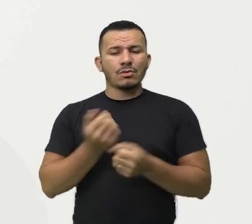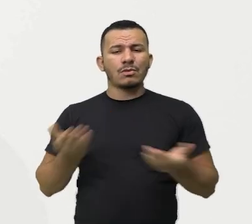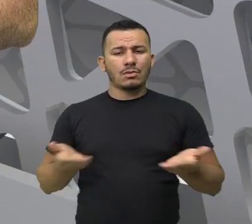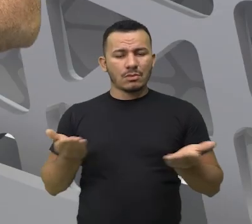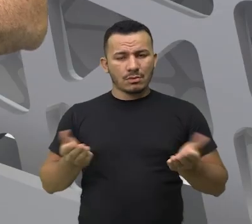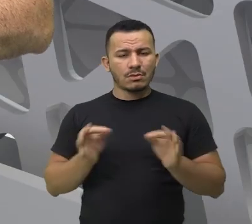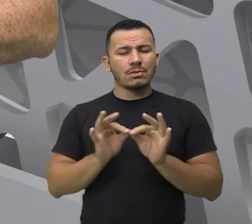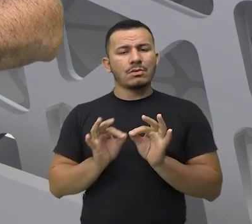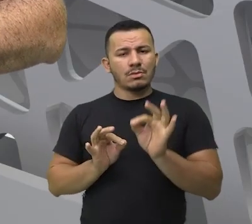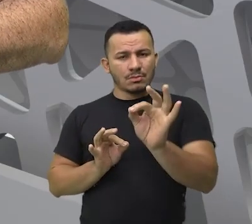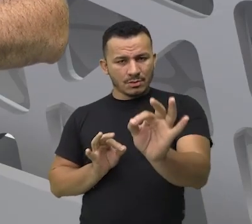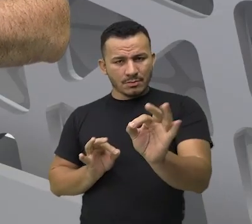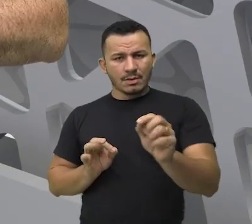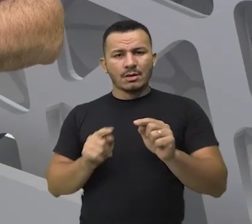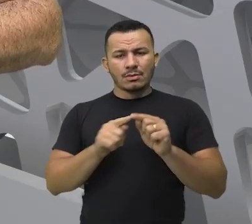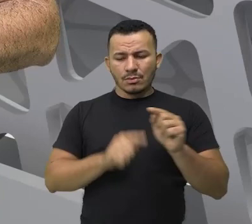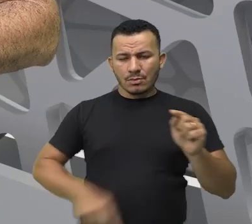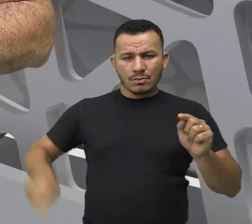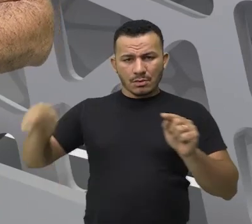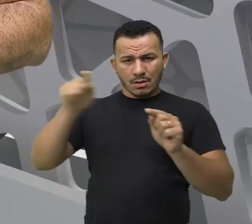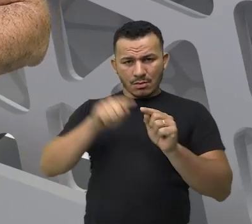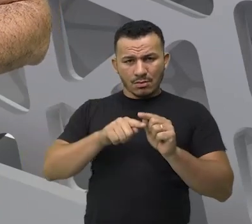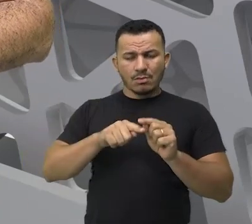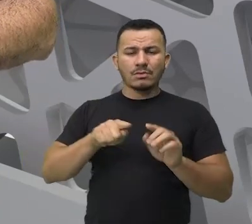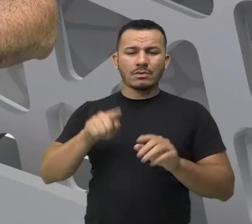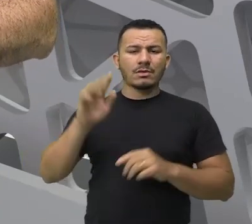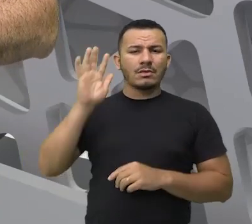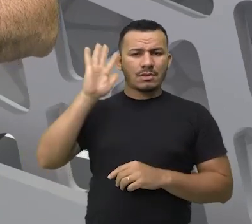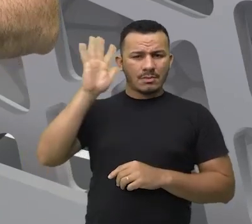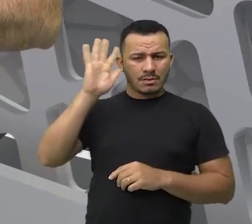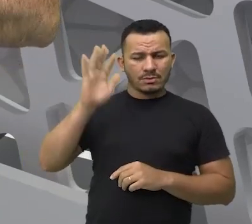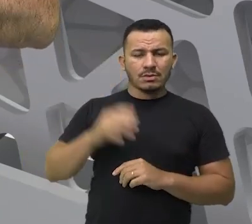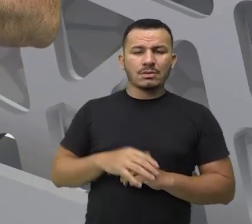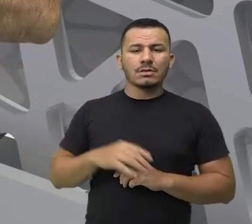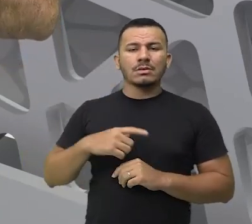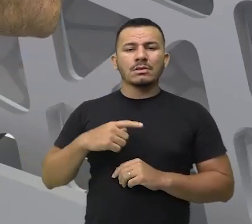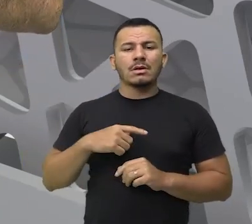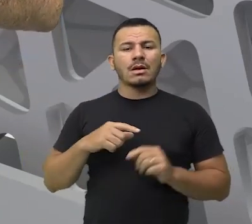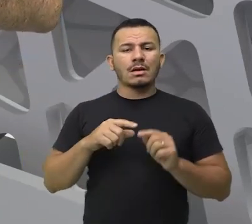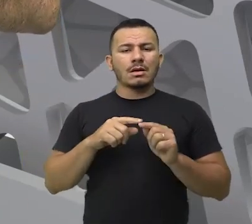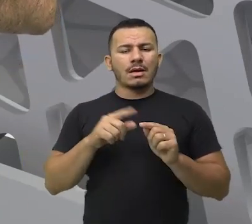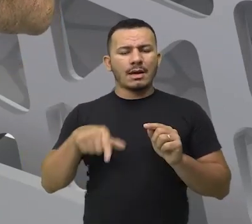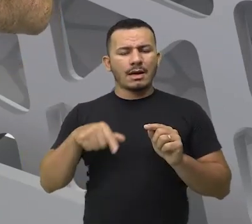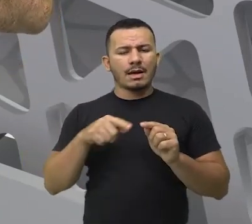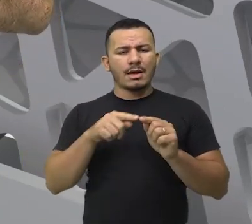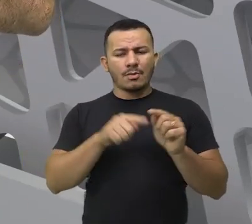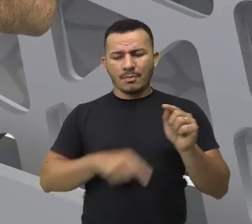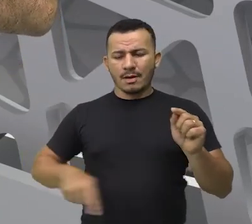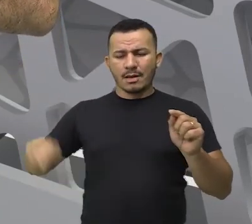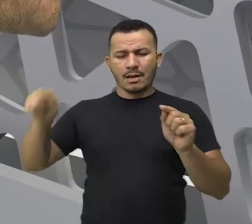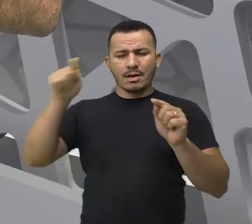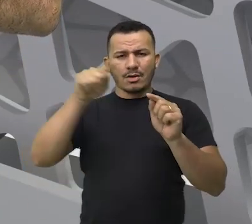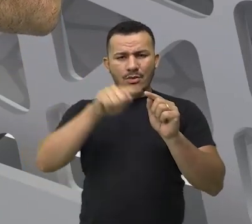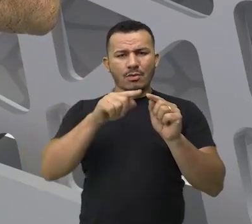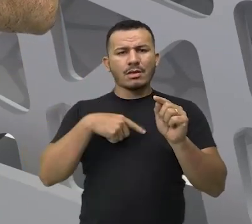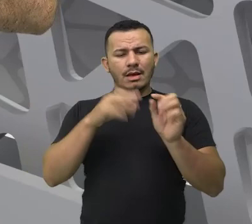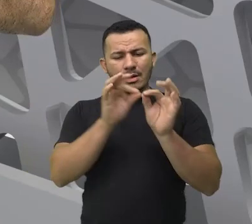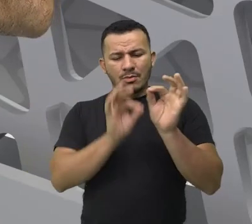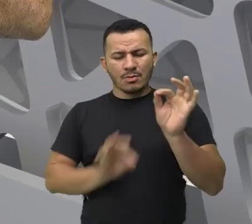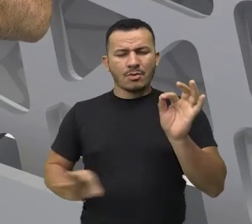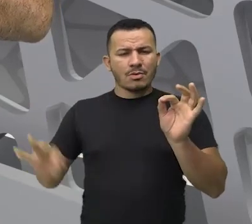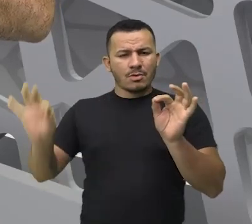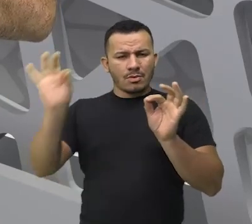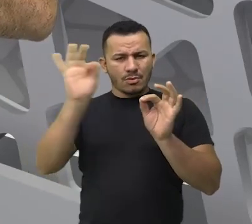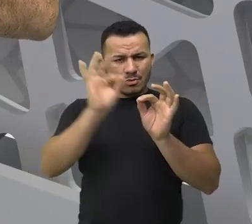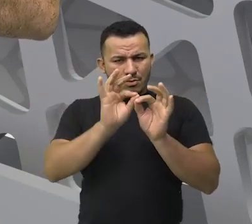ó, quando nós calculamos o comprimento da roda, nós calculamos, imagina que seja uma linha, né, que passa em volta